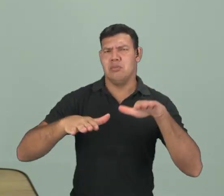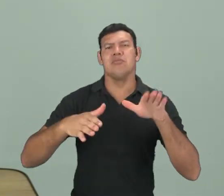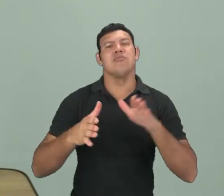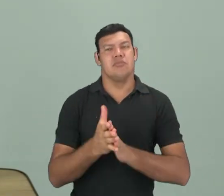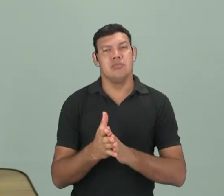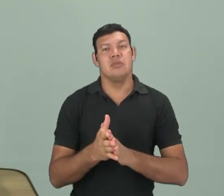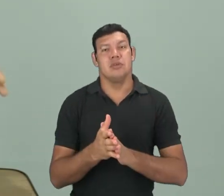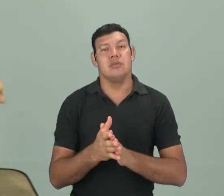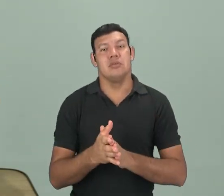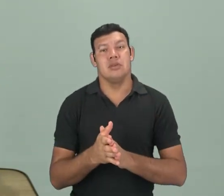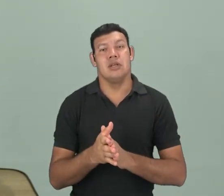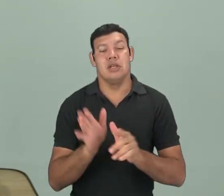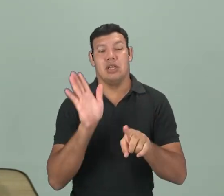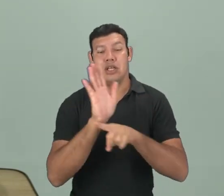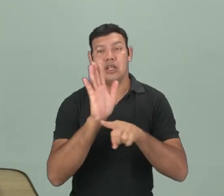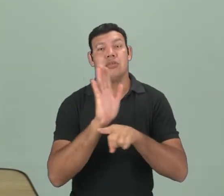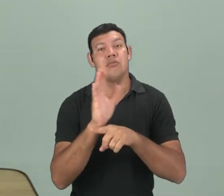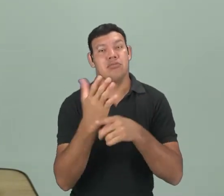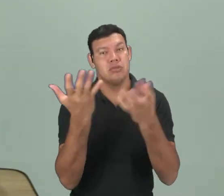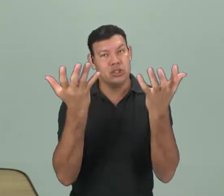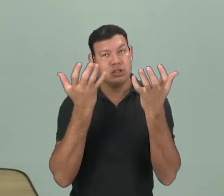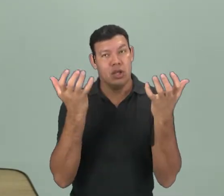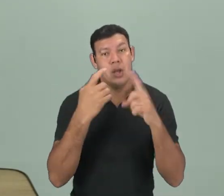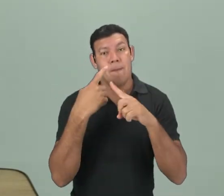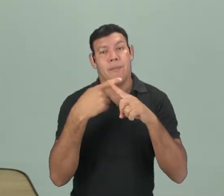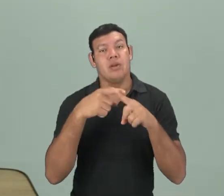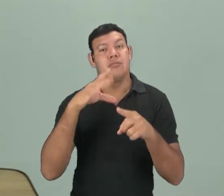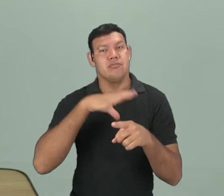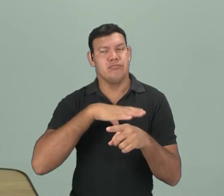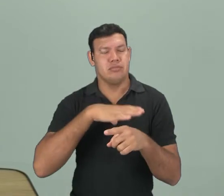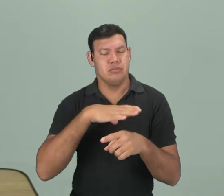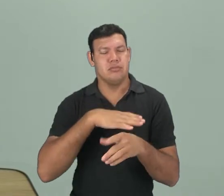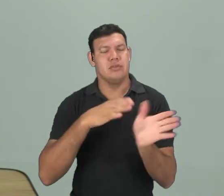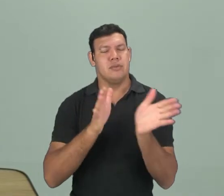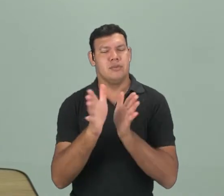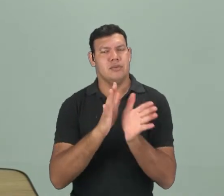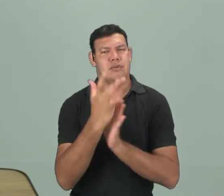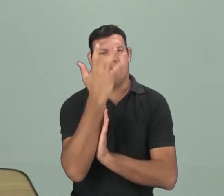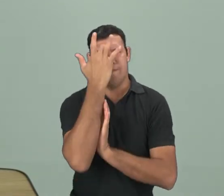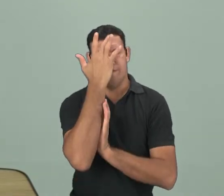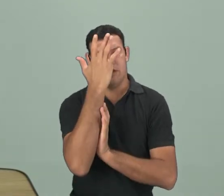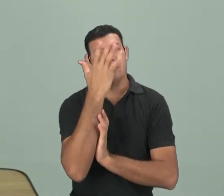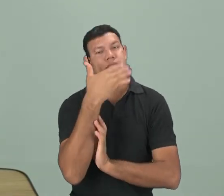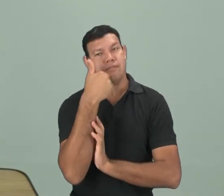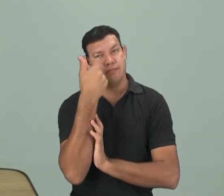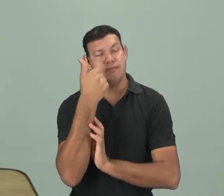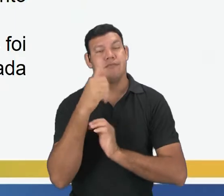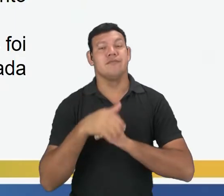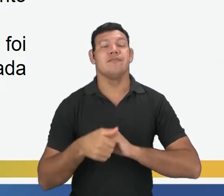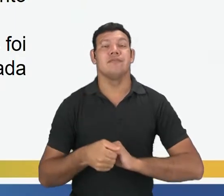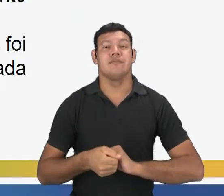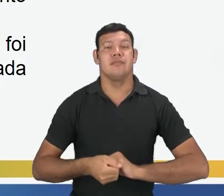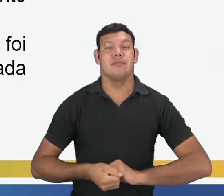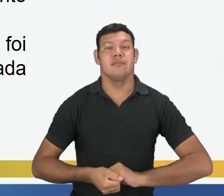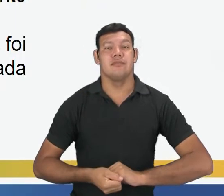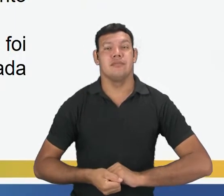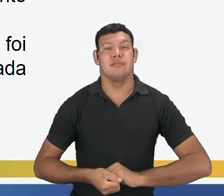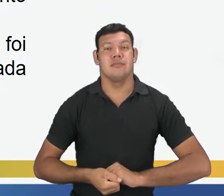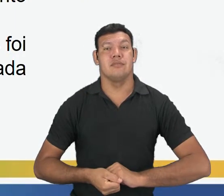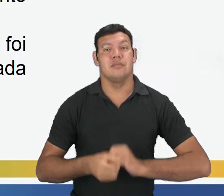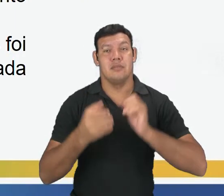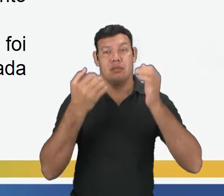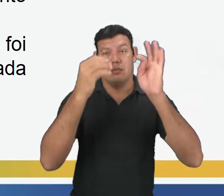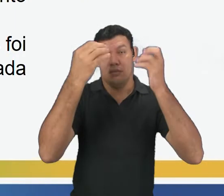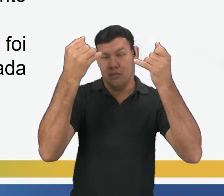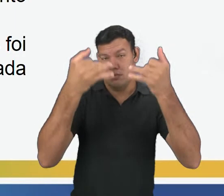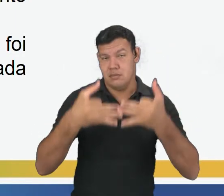estão buscando, porque a gente sabe que na cidade o acesso é mais fácil, tá? Vamos continuar no texto. Então, como eu falei,